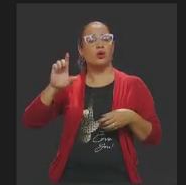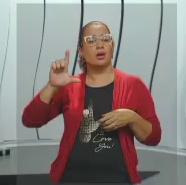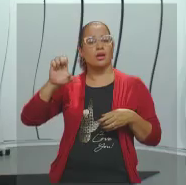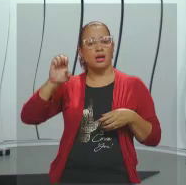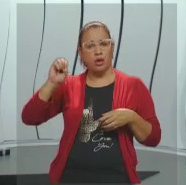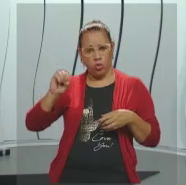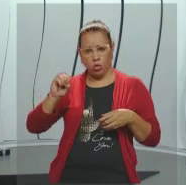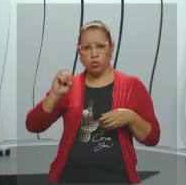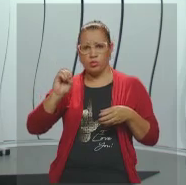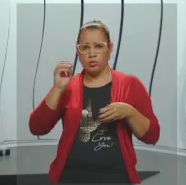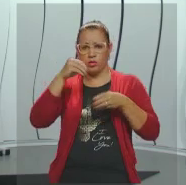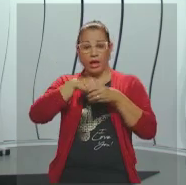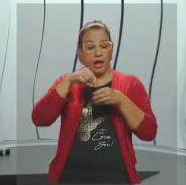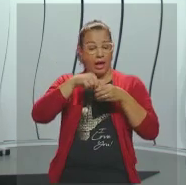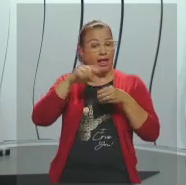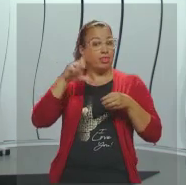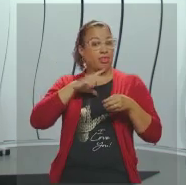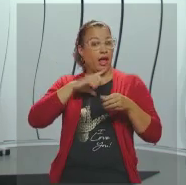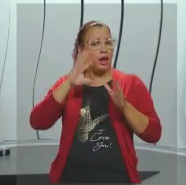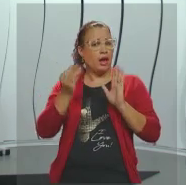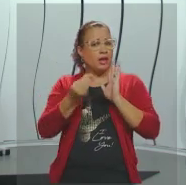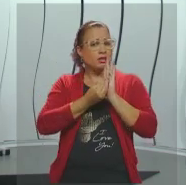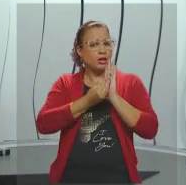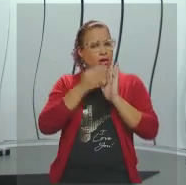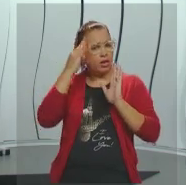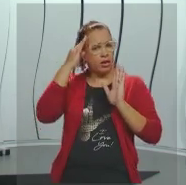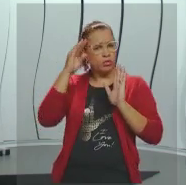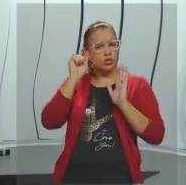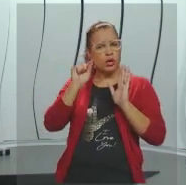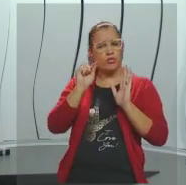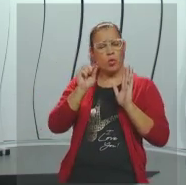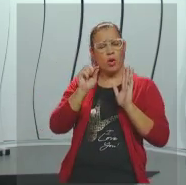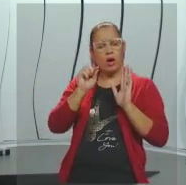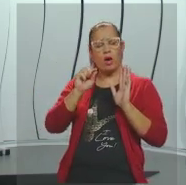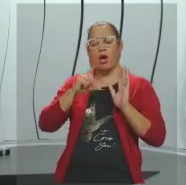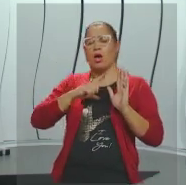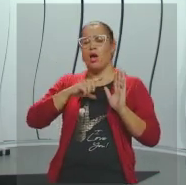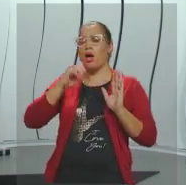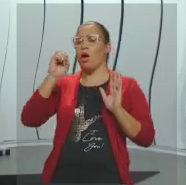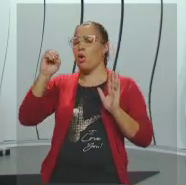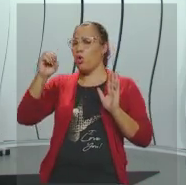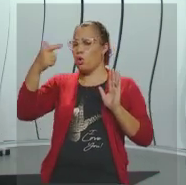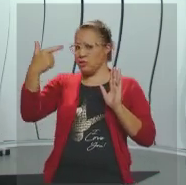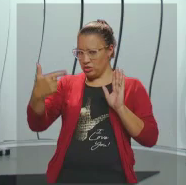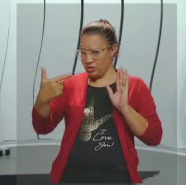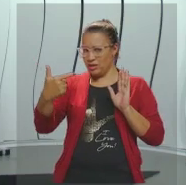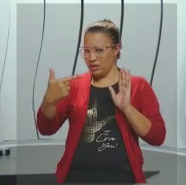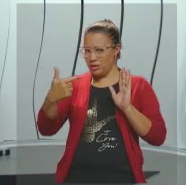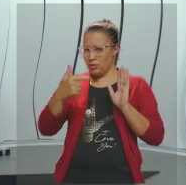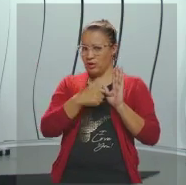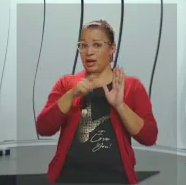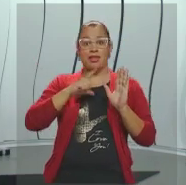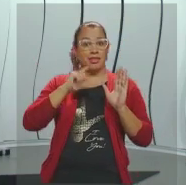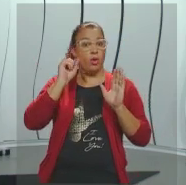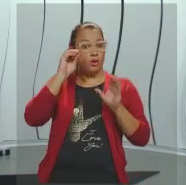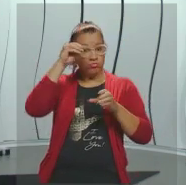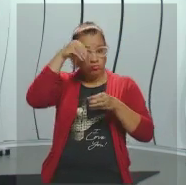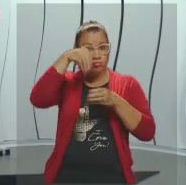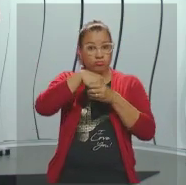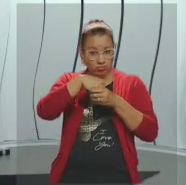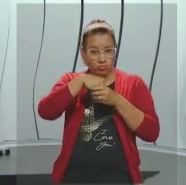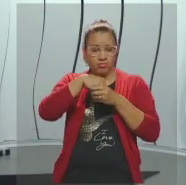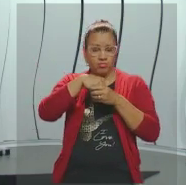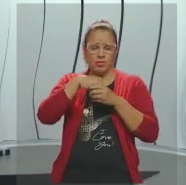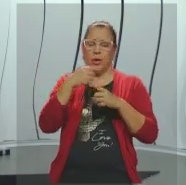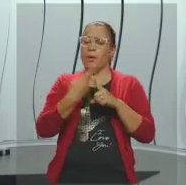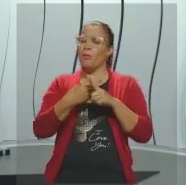célula que vai carregar oxigênio. Uma célula que tem que transportar algo, é interessante que ela tenha muito espaço interno. Para que